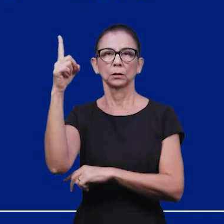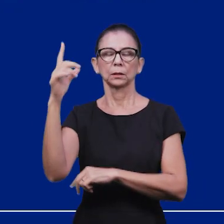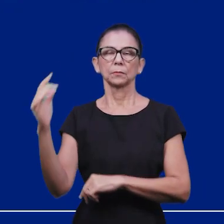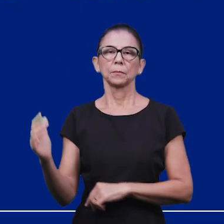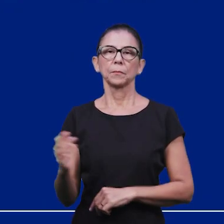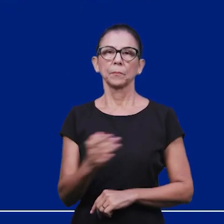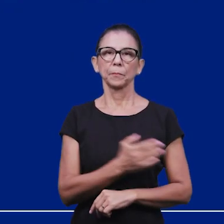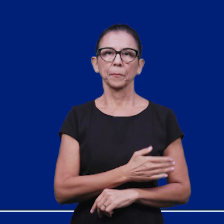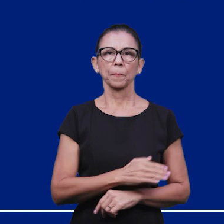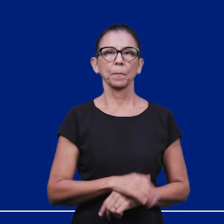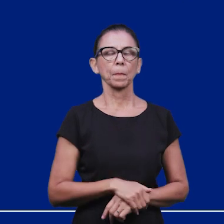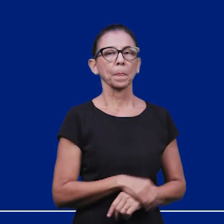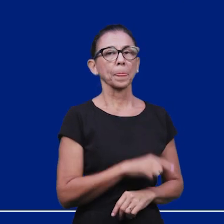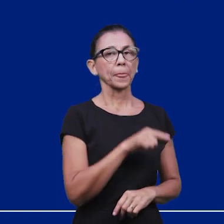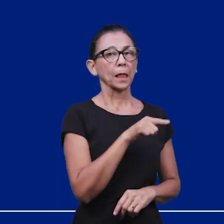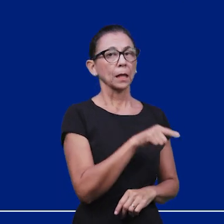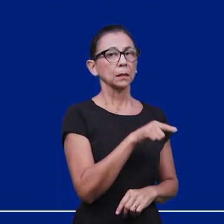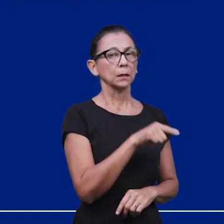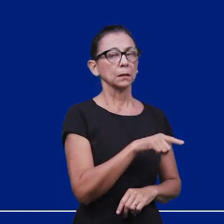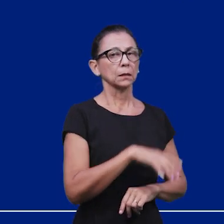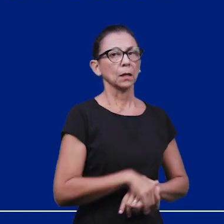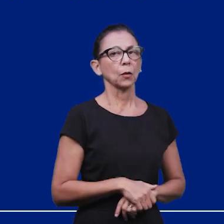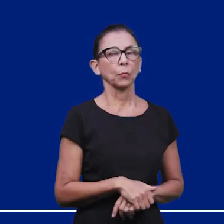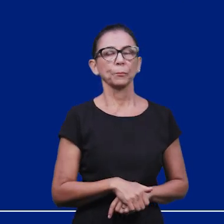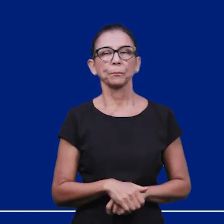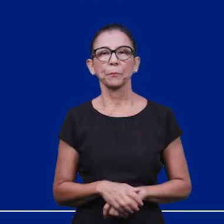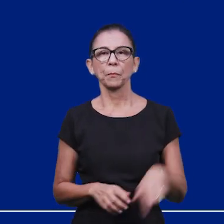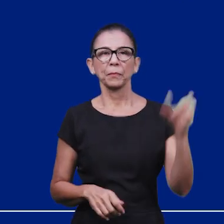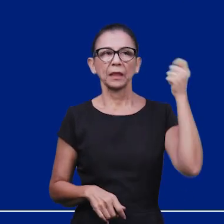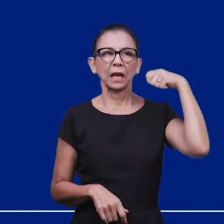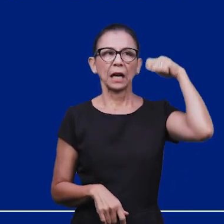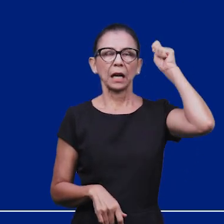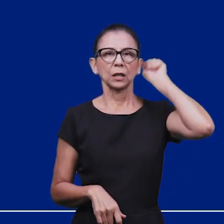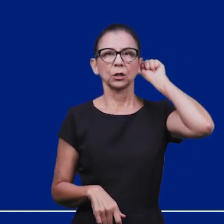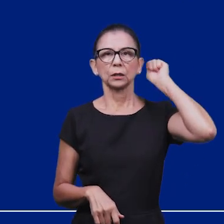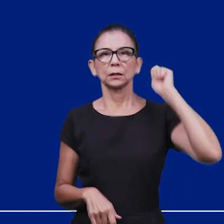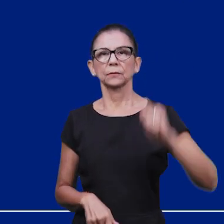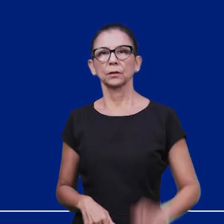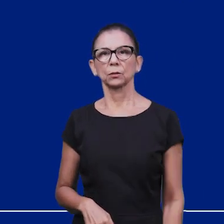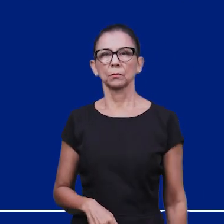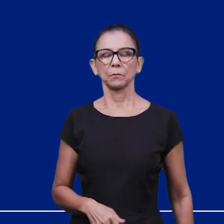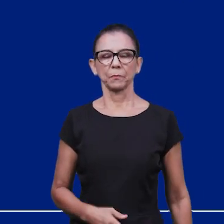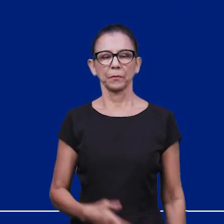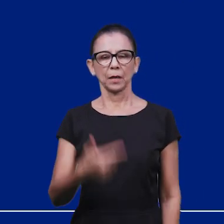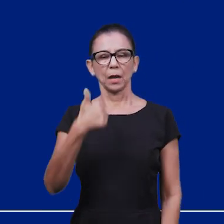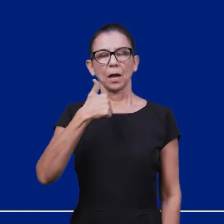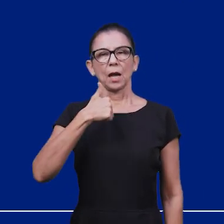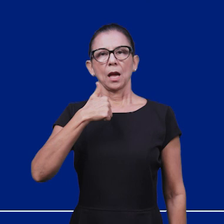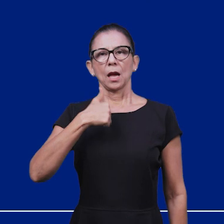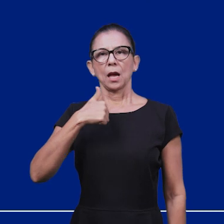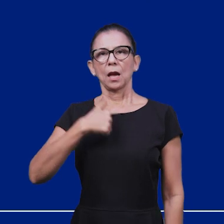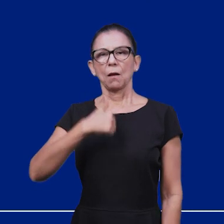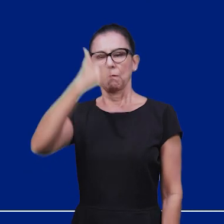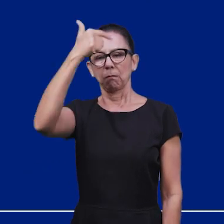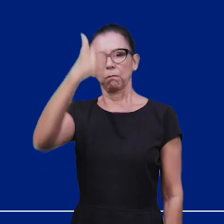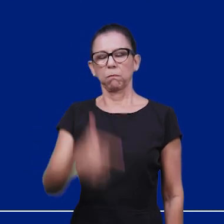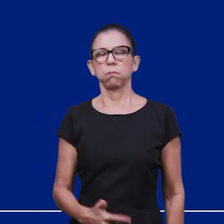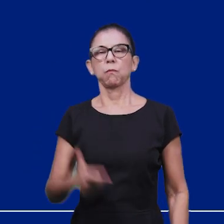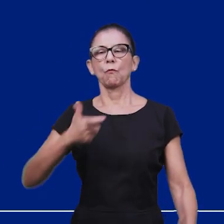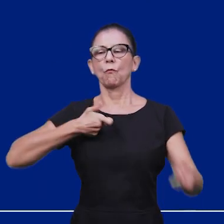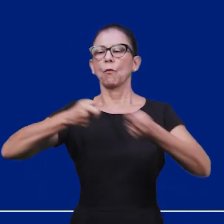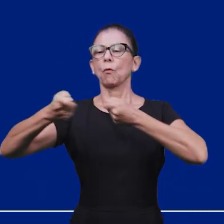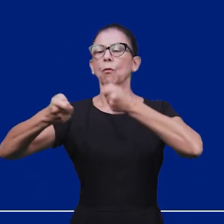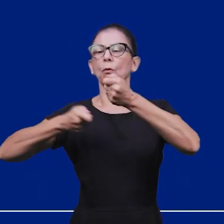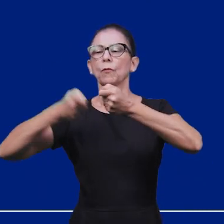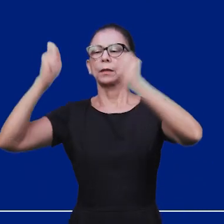Então Adonias, filho de Agite, se levantou, dizendo: Eu reinarei, e preparou carros e cavaleiros e 50 homens